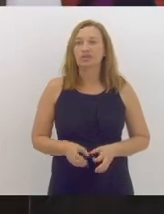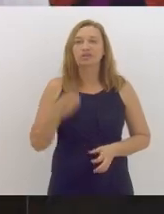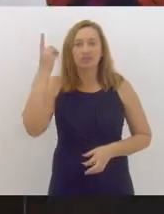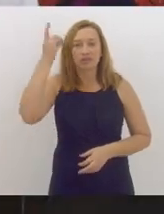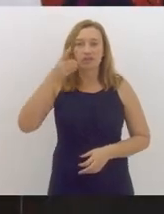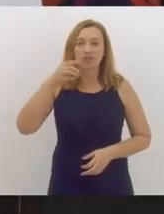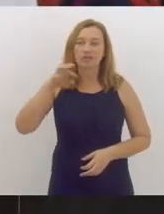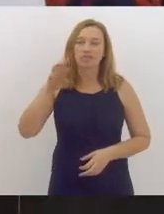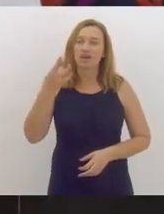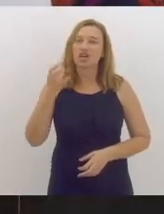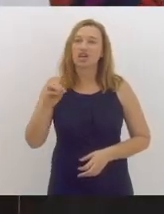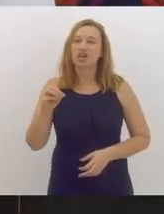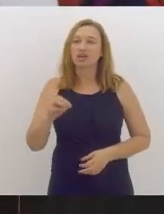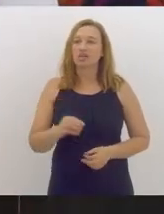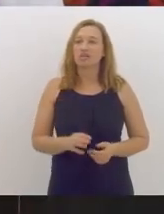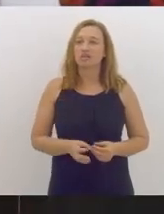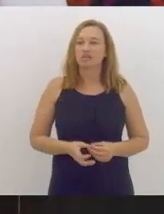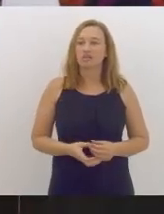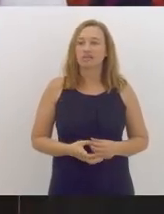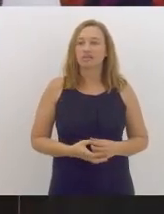Marquinhos,